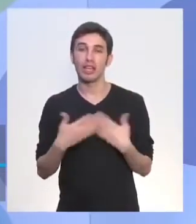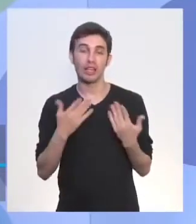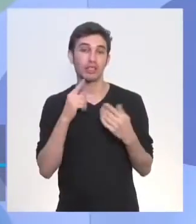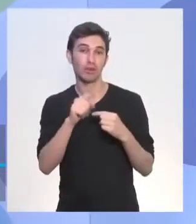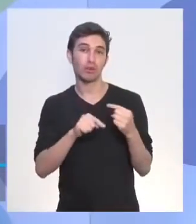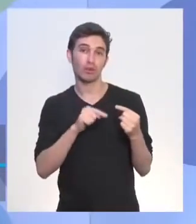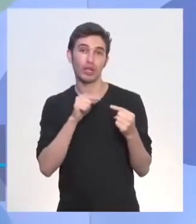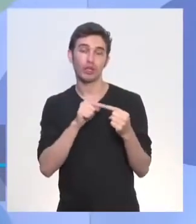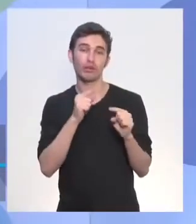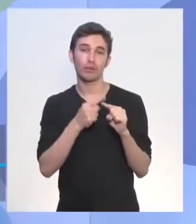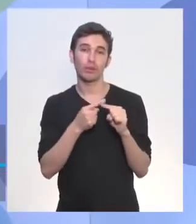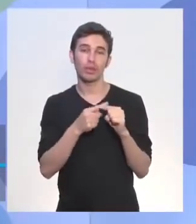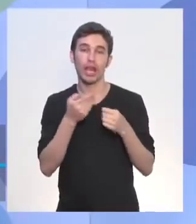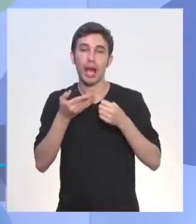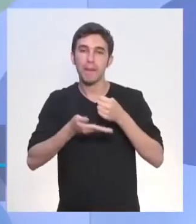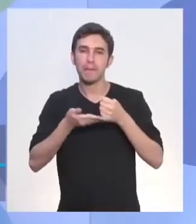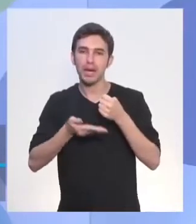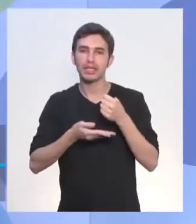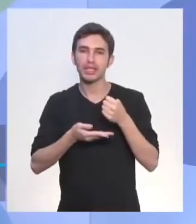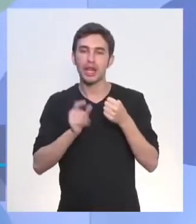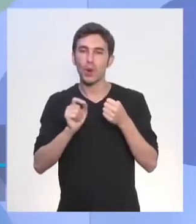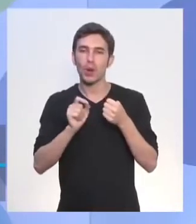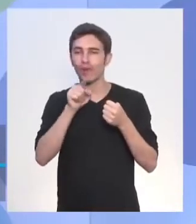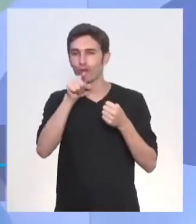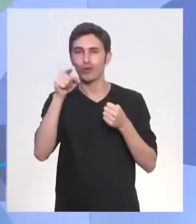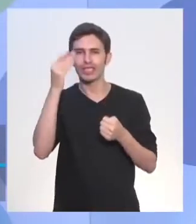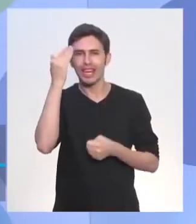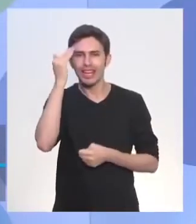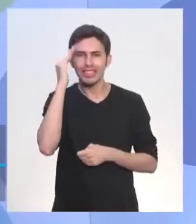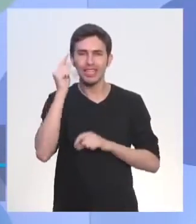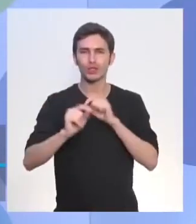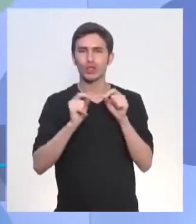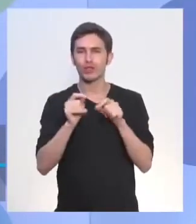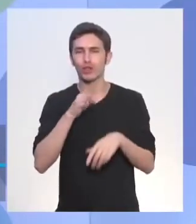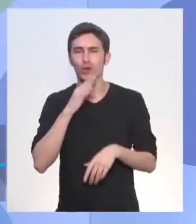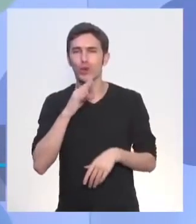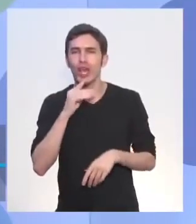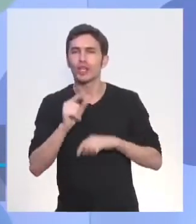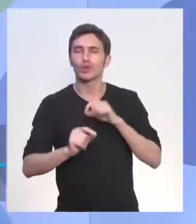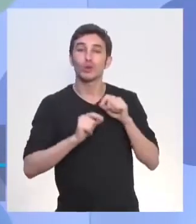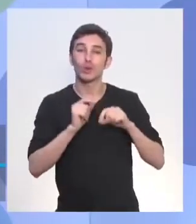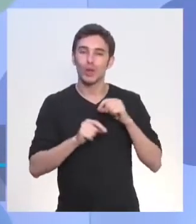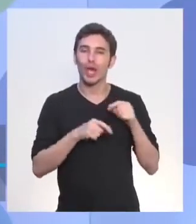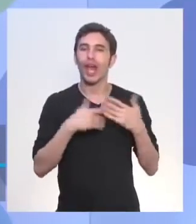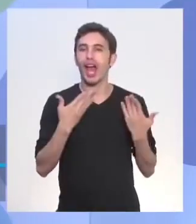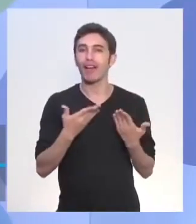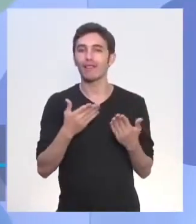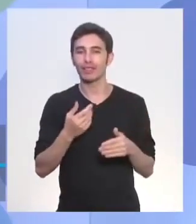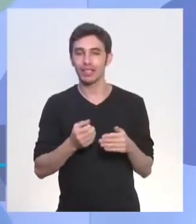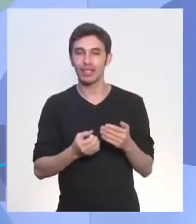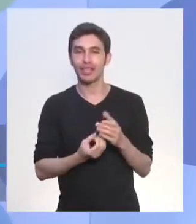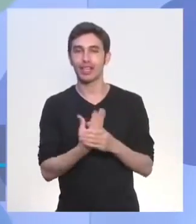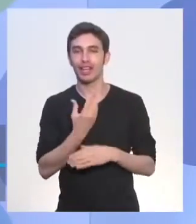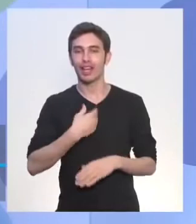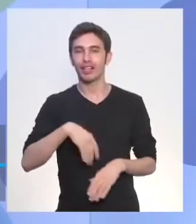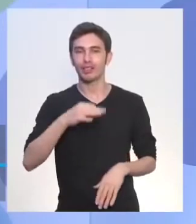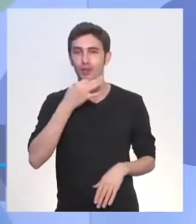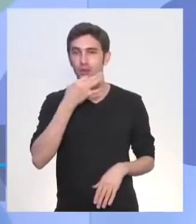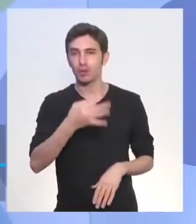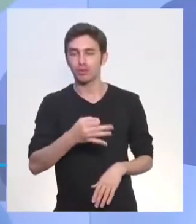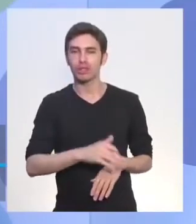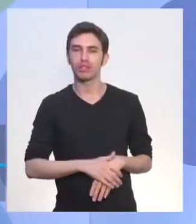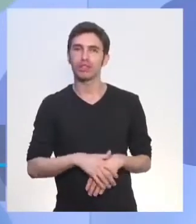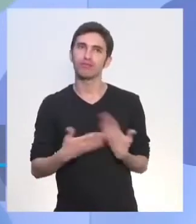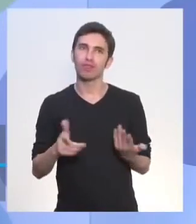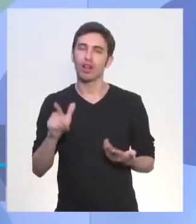ela é fundamentada no que você entende, né? No que você conhece sobre o assunto. É óbvio que os nossos conhecimentos são construídos em cima daquilo que a gente